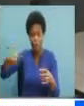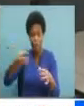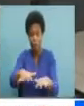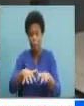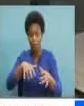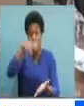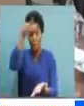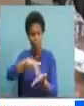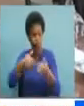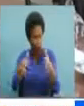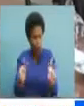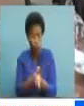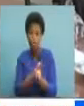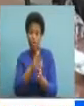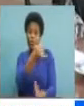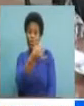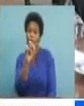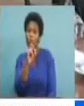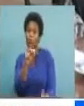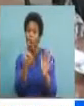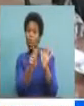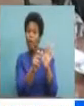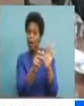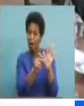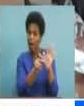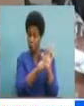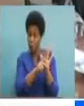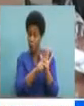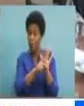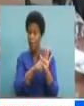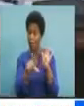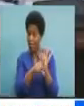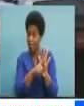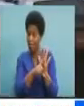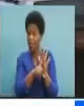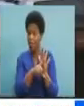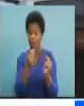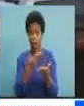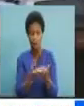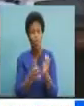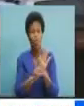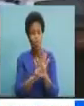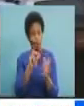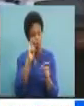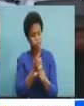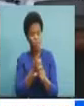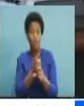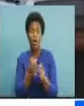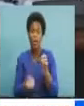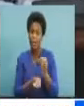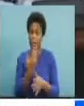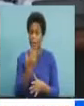aprovaram na cidade os 28 artigos do projeto de lei que estabelece as normas que regulam a realização do investimento